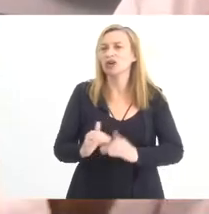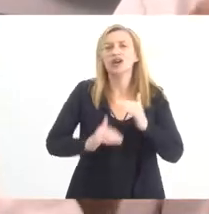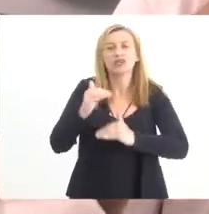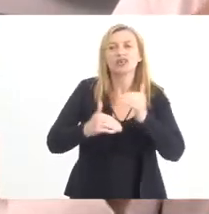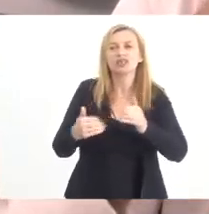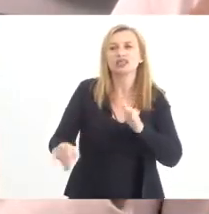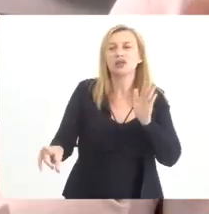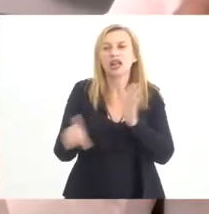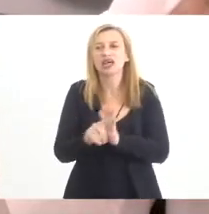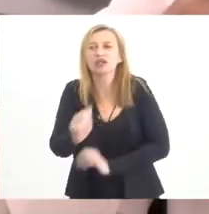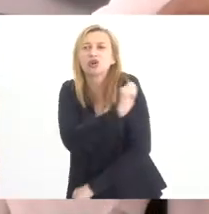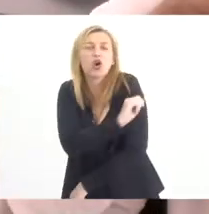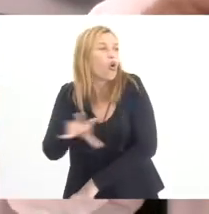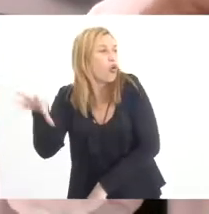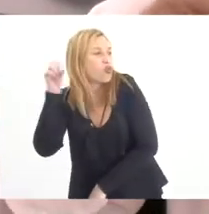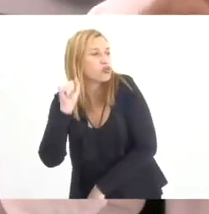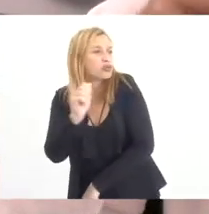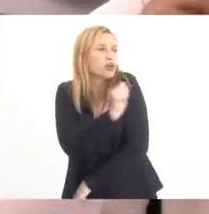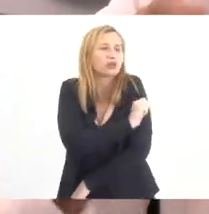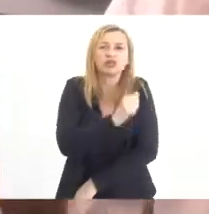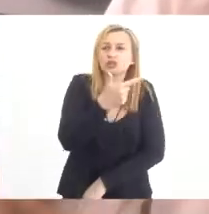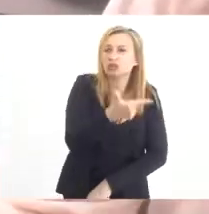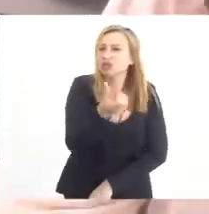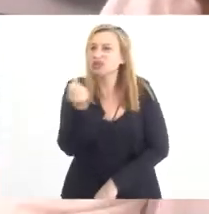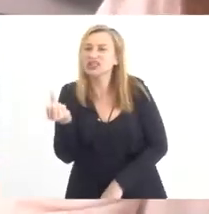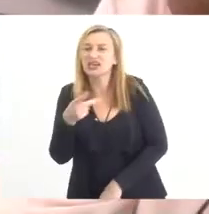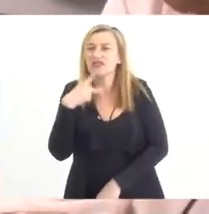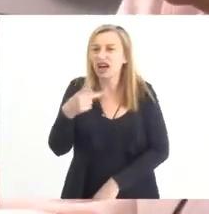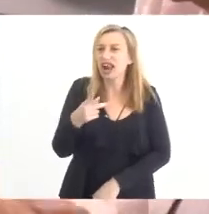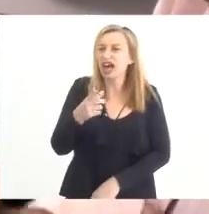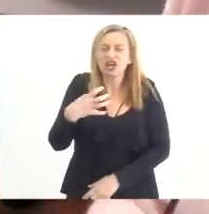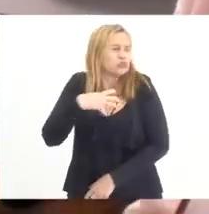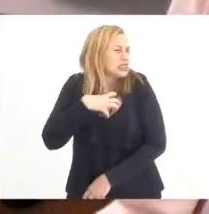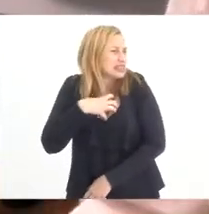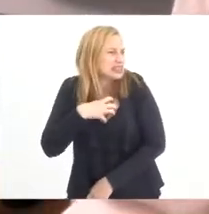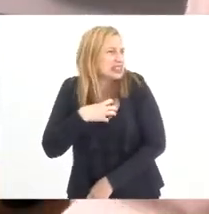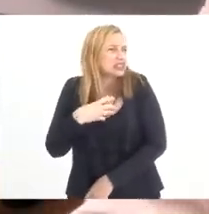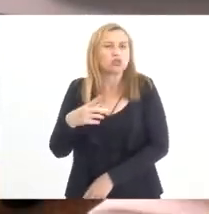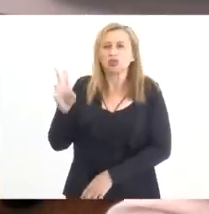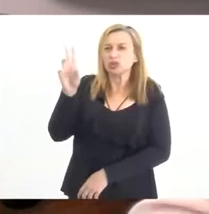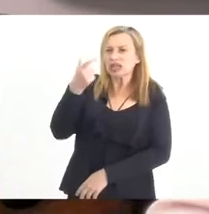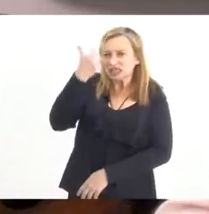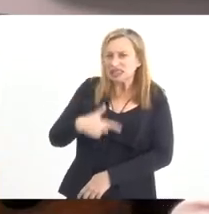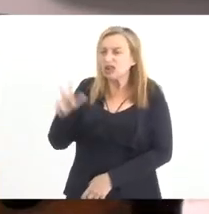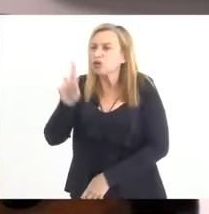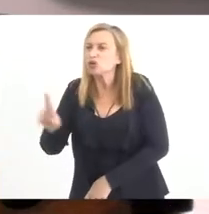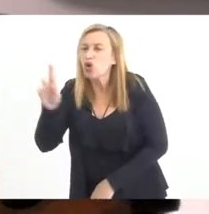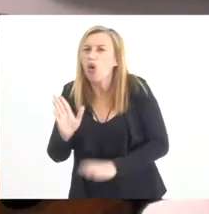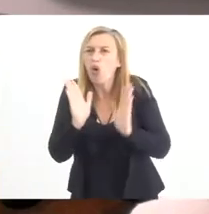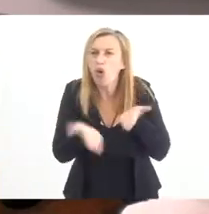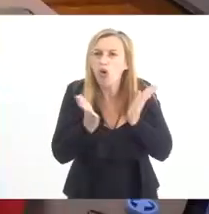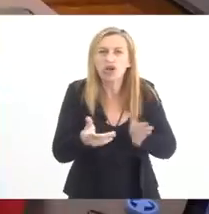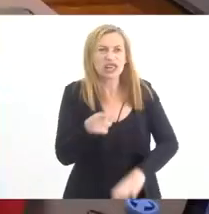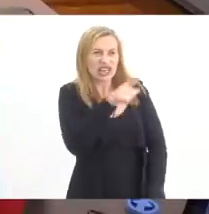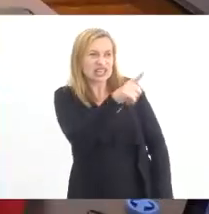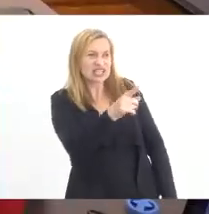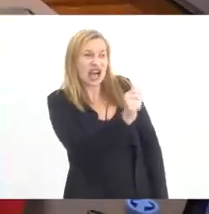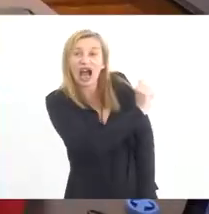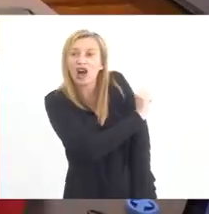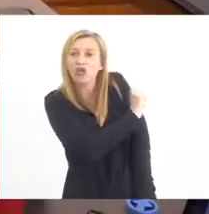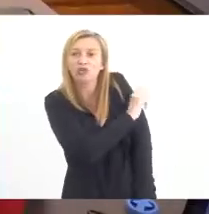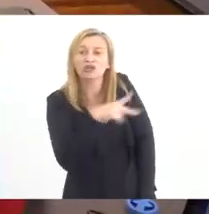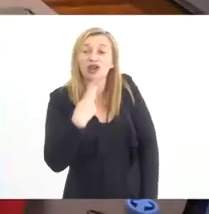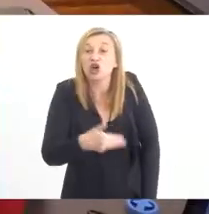aluno. Escutar um aluno em 2016 dizer eu não me sinto universitário, e escutar hoje essa aluna dizer eu